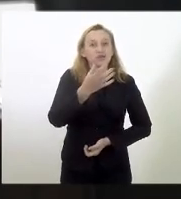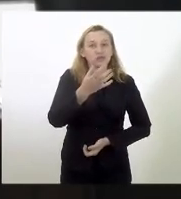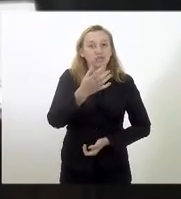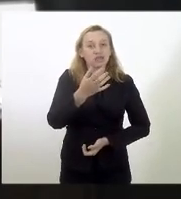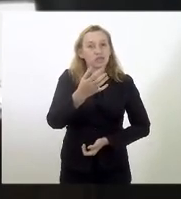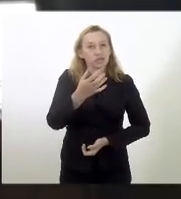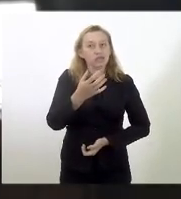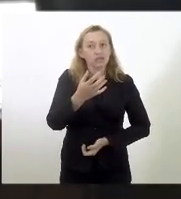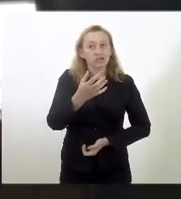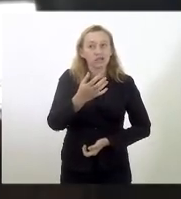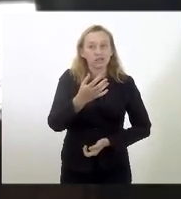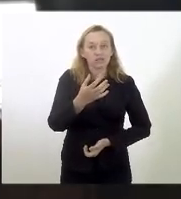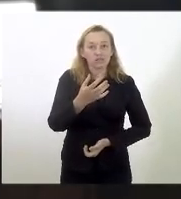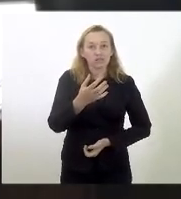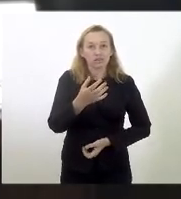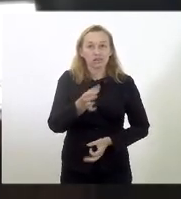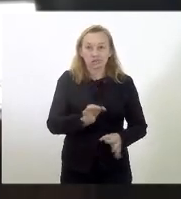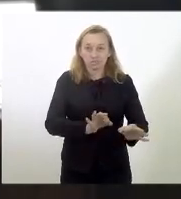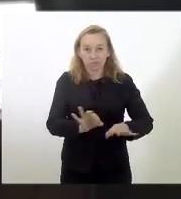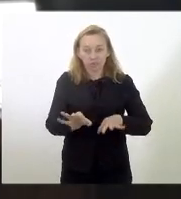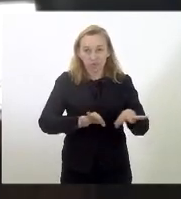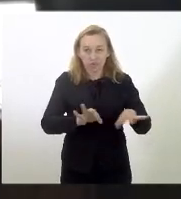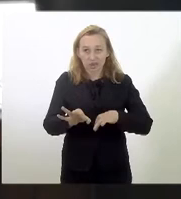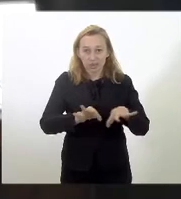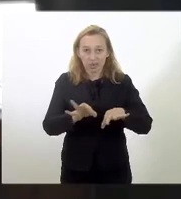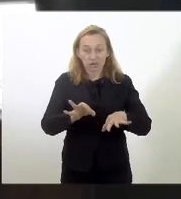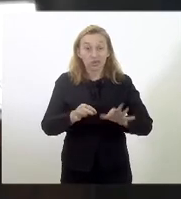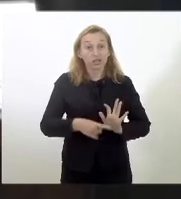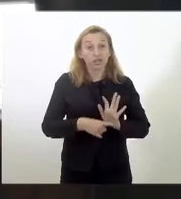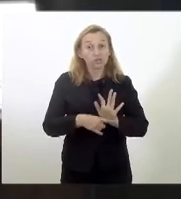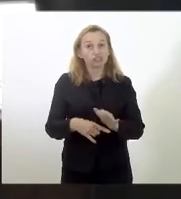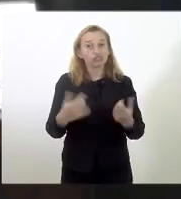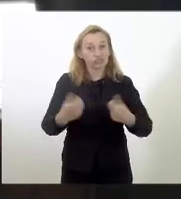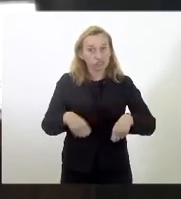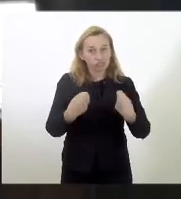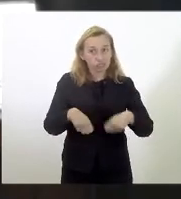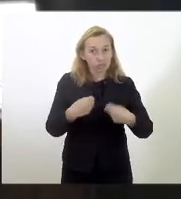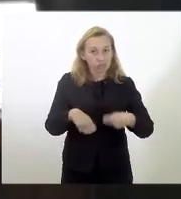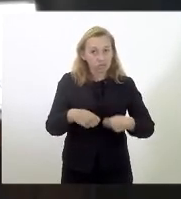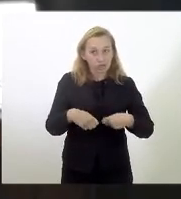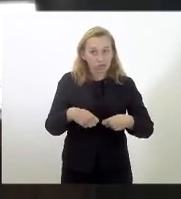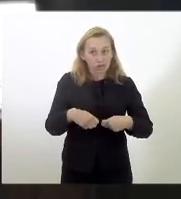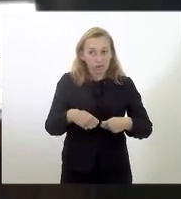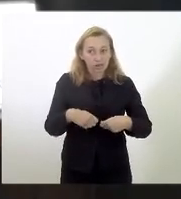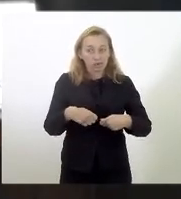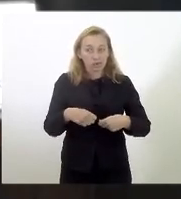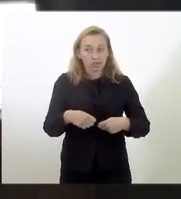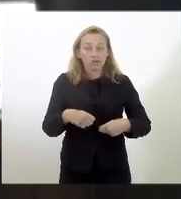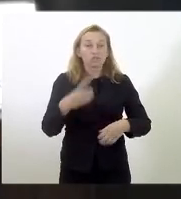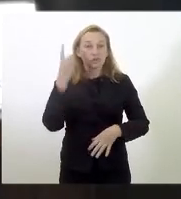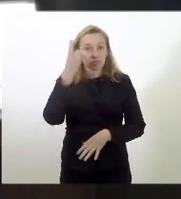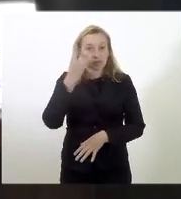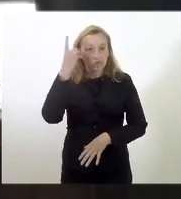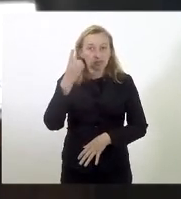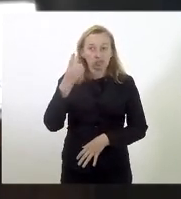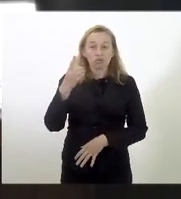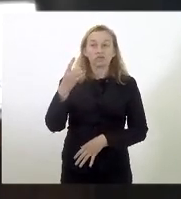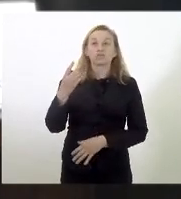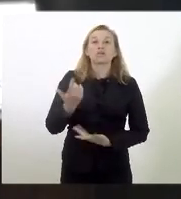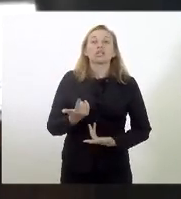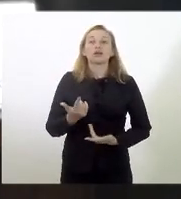instalações que melhor atendem às necessidades do Legislativo Fluminense. Parabéns, deputado André